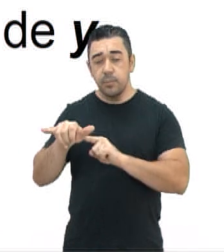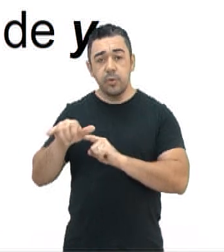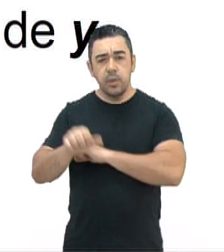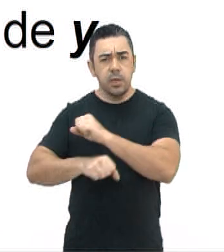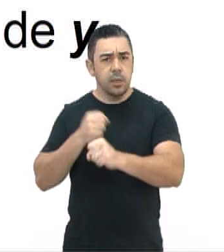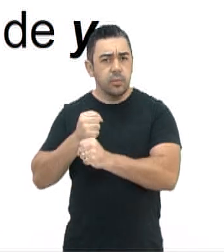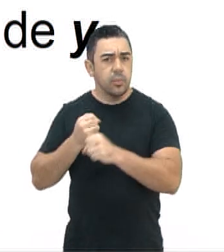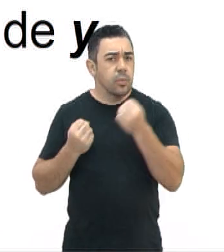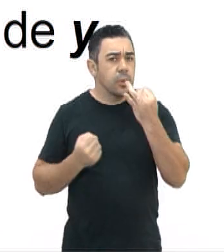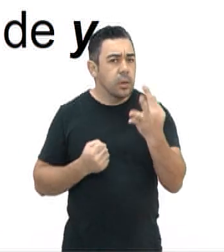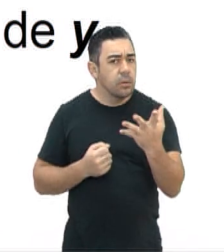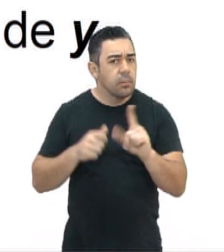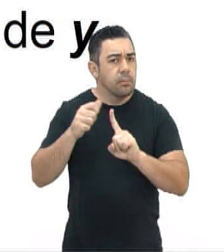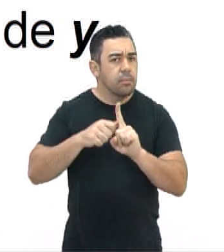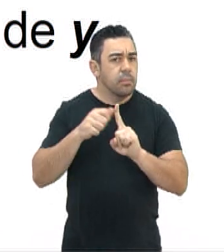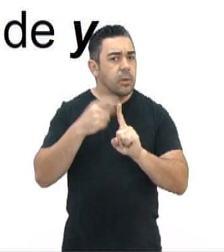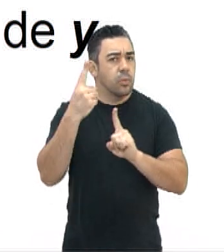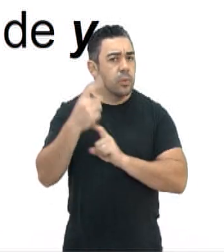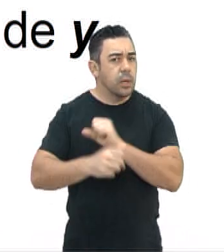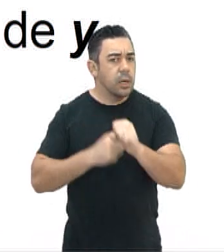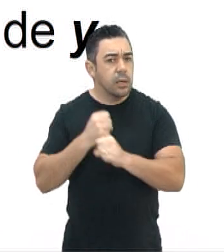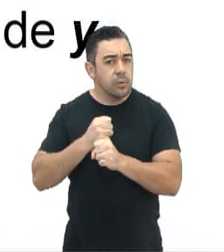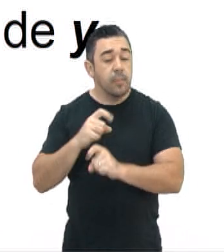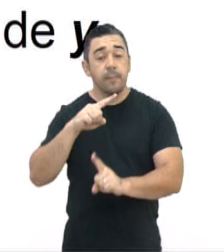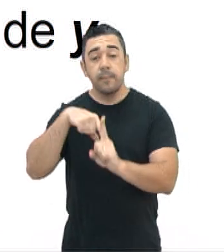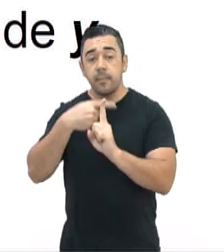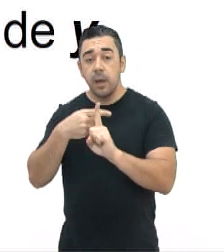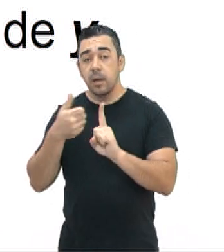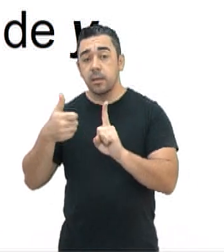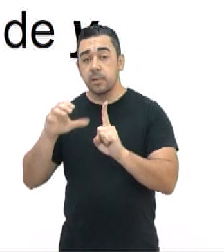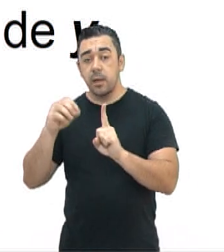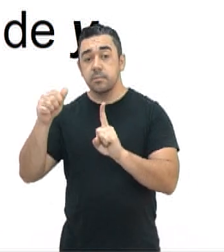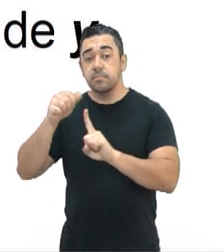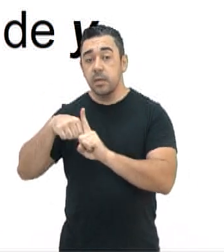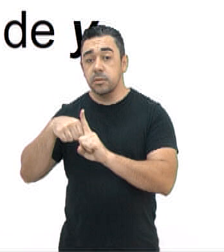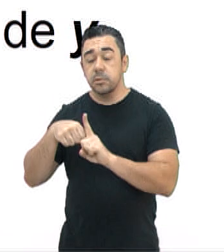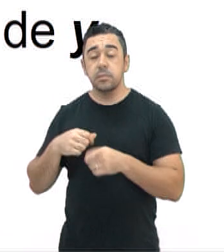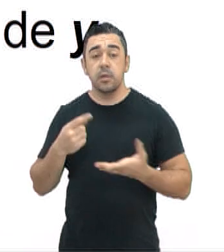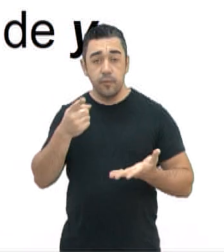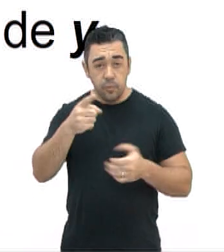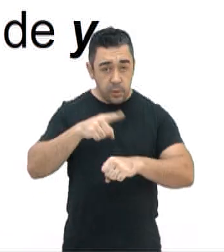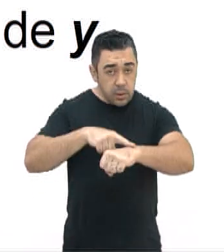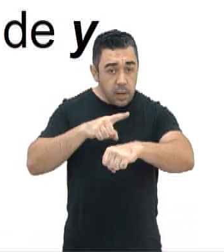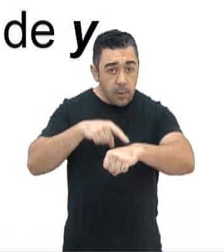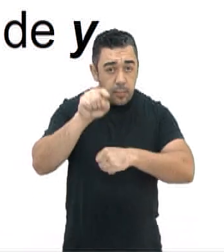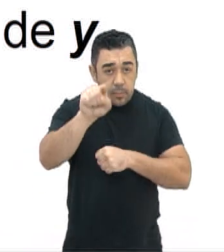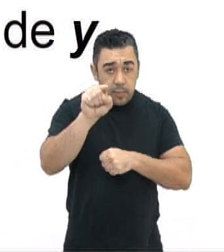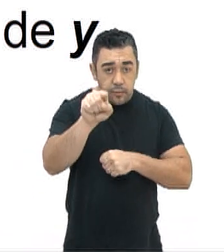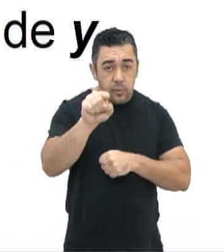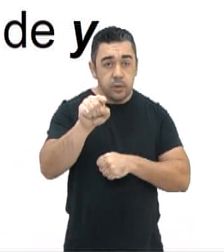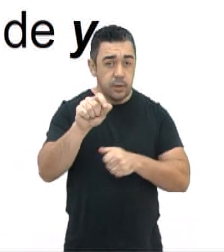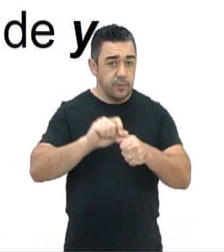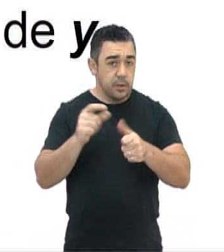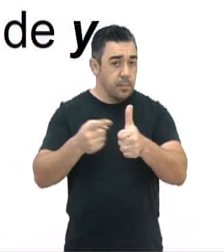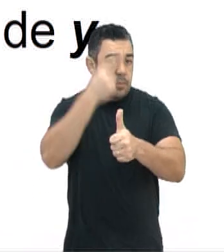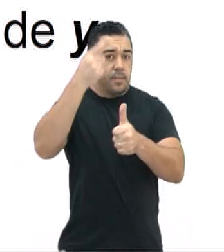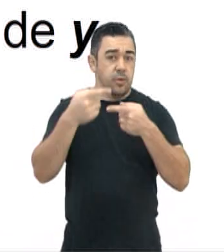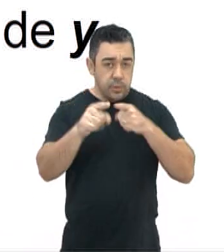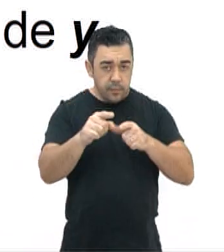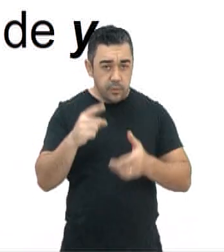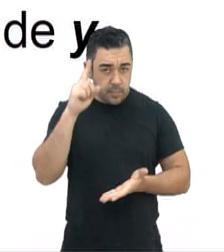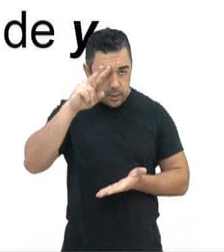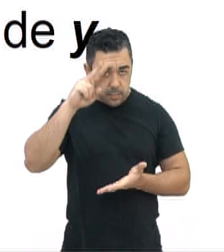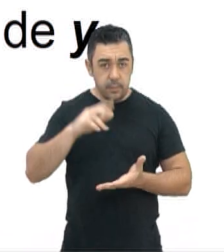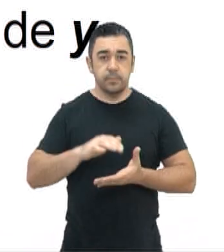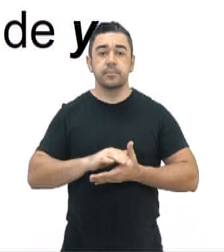anos? Quantos meses tem um ano? Mais 10 meses. Eu vou dar um tempo e esse vai ser o primeiro para nós